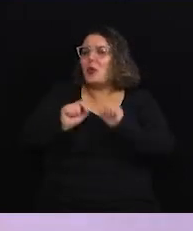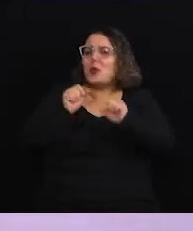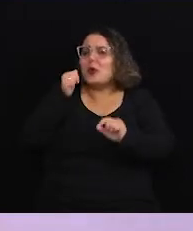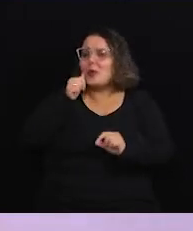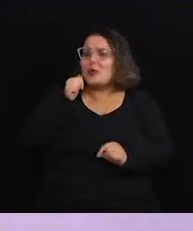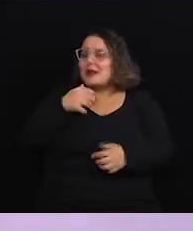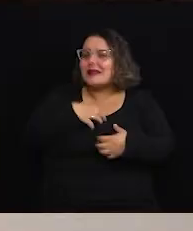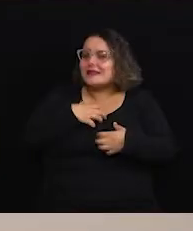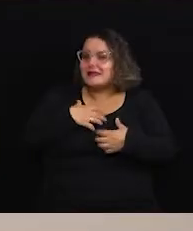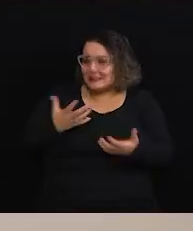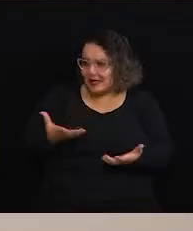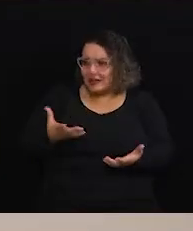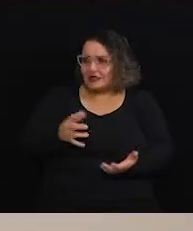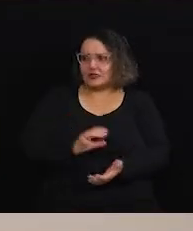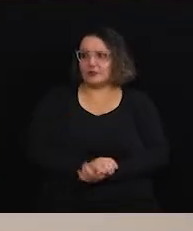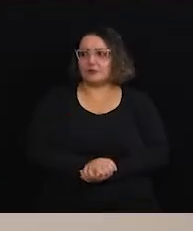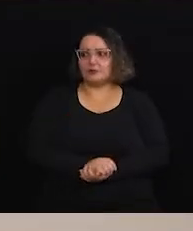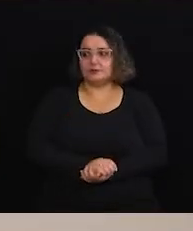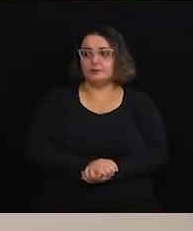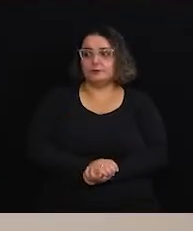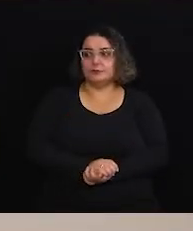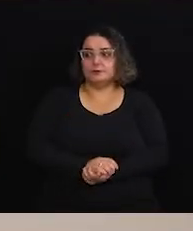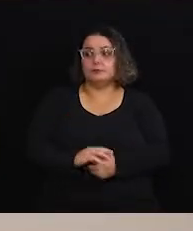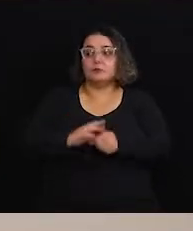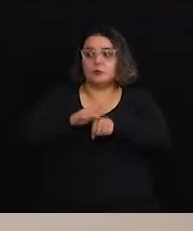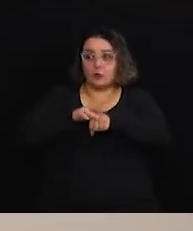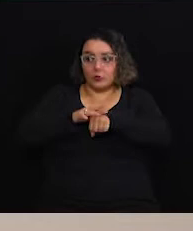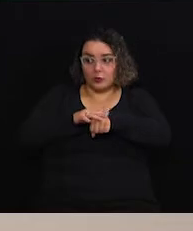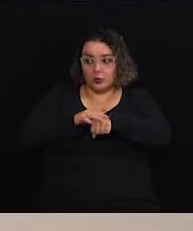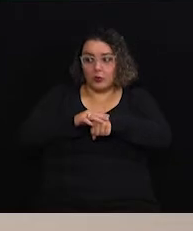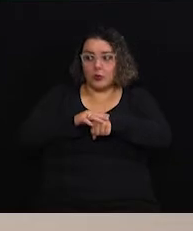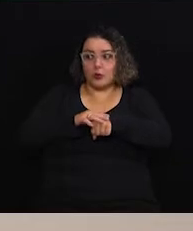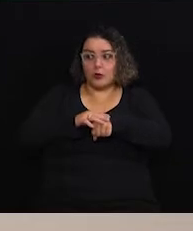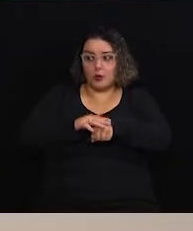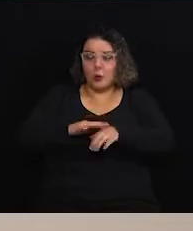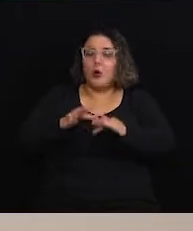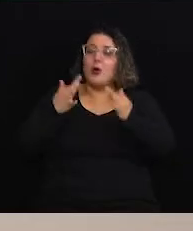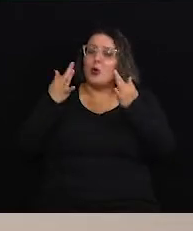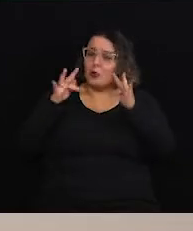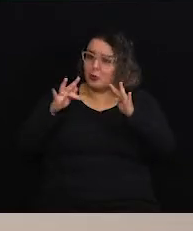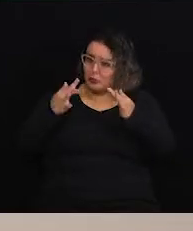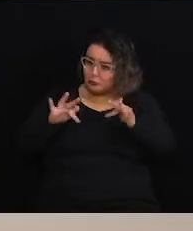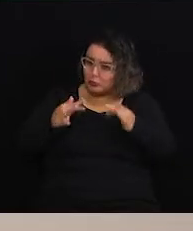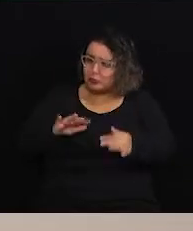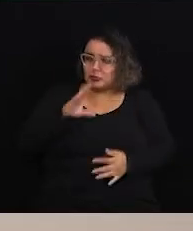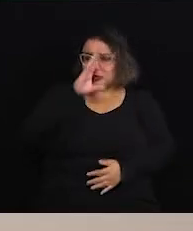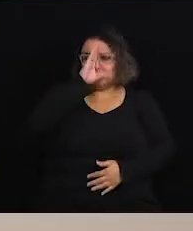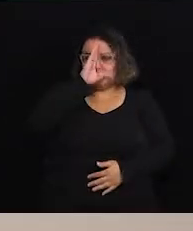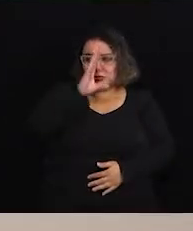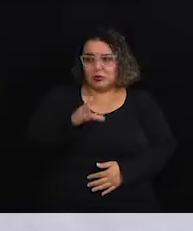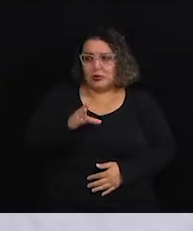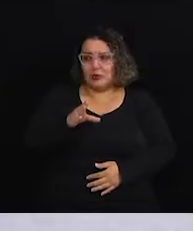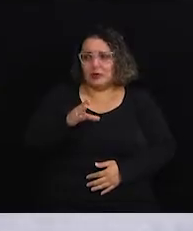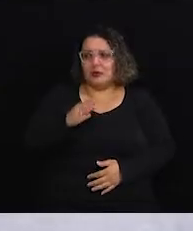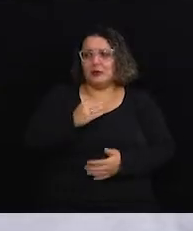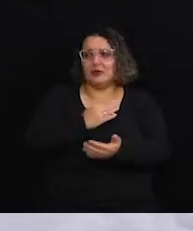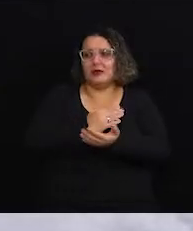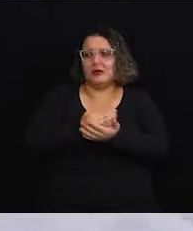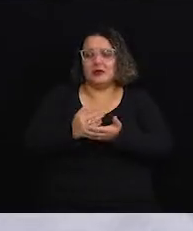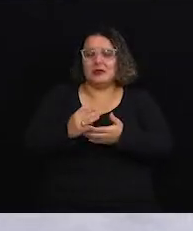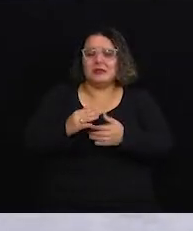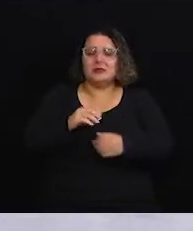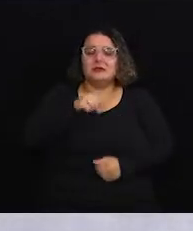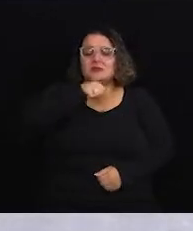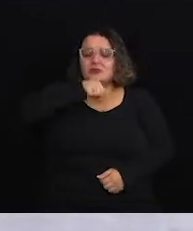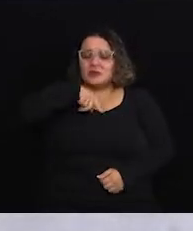sente? Então, é uma doença que causa, o principal sintoma é a dor mesmo, né? Então, em geral, elas começam sentindo dores na